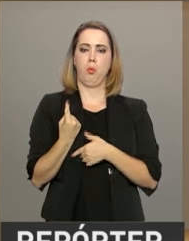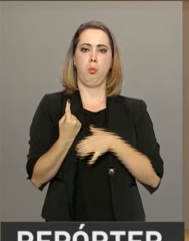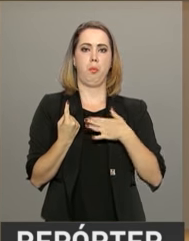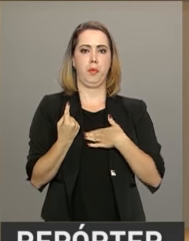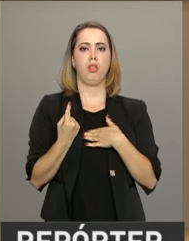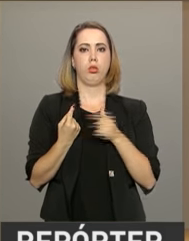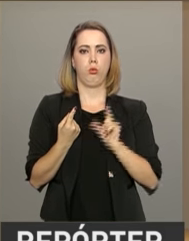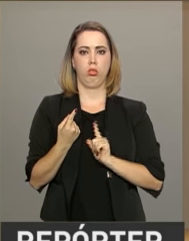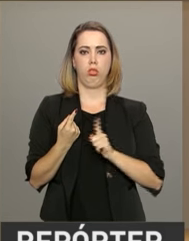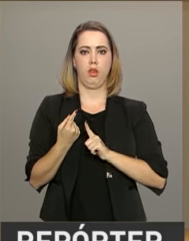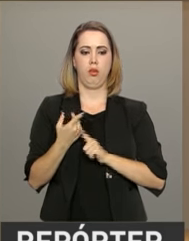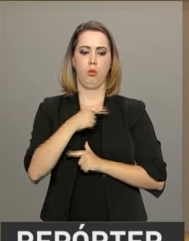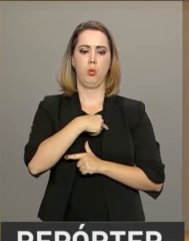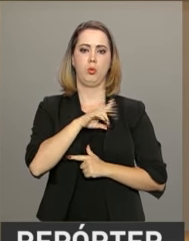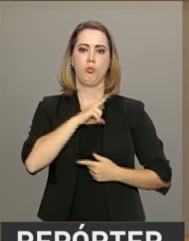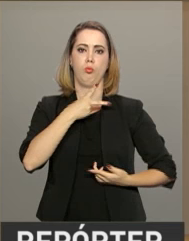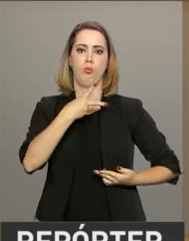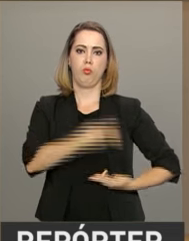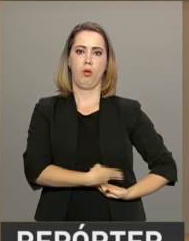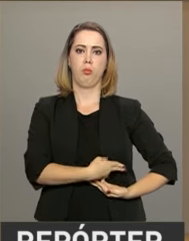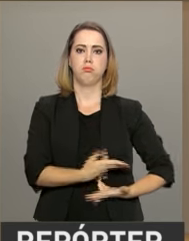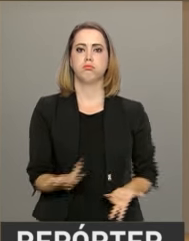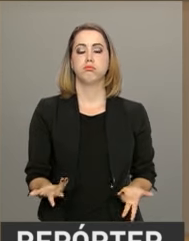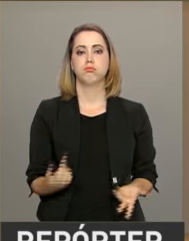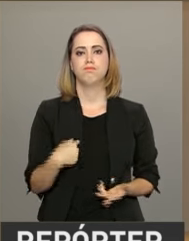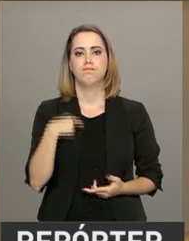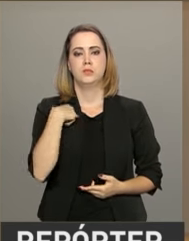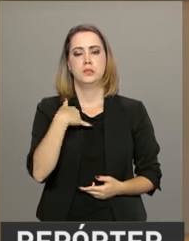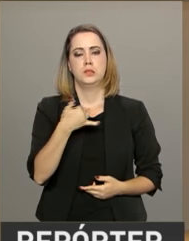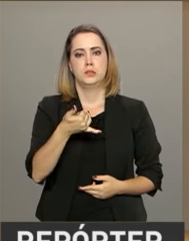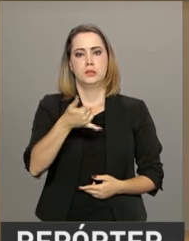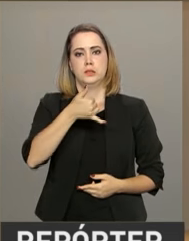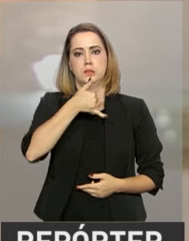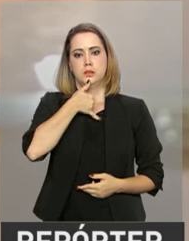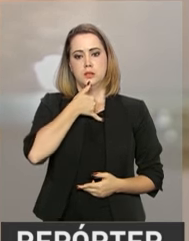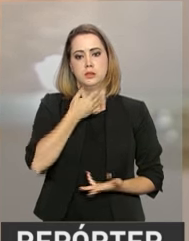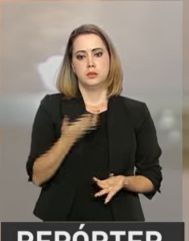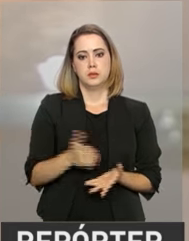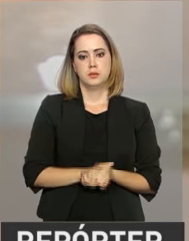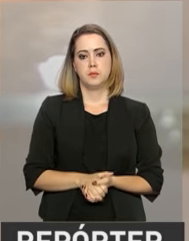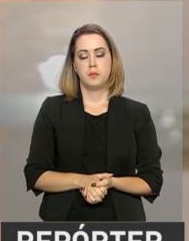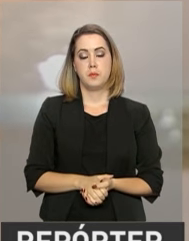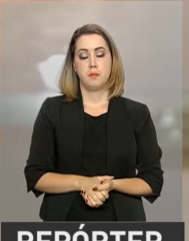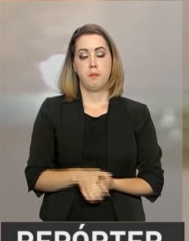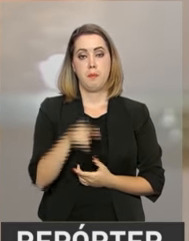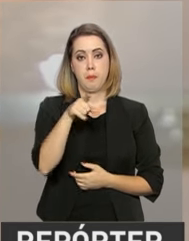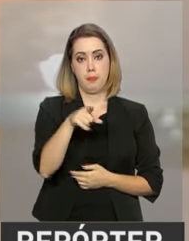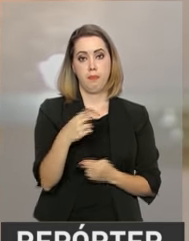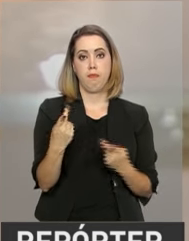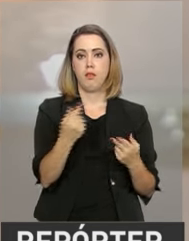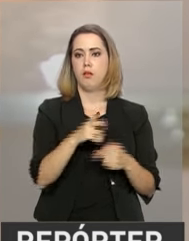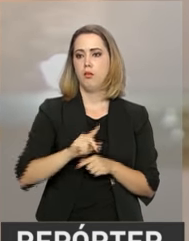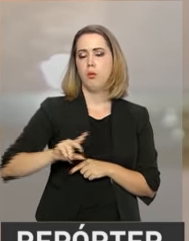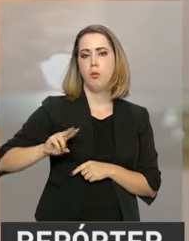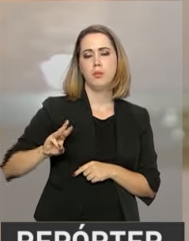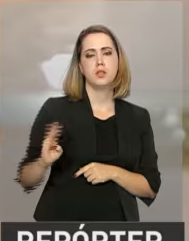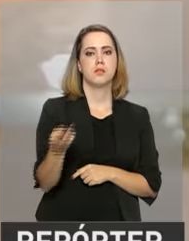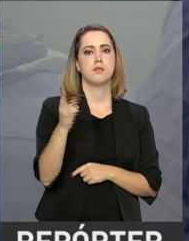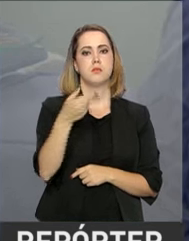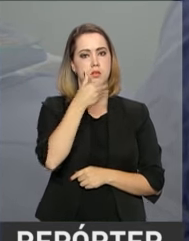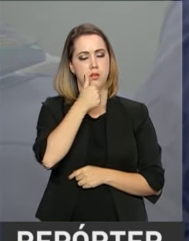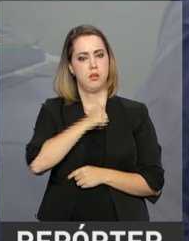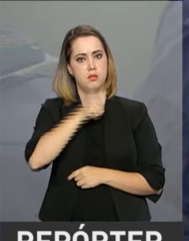praia uma blusa então assim uma autoestima 100% né Bet é uma das milhares de mulheres que terão